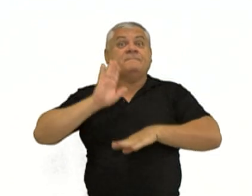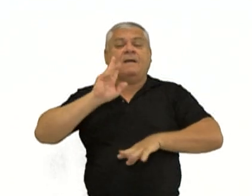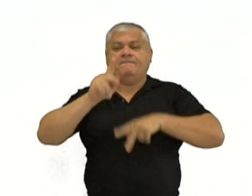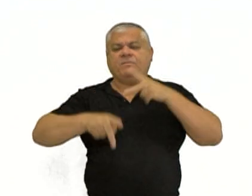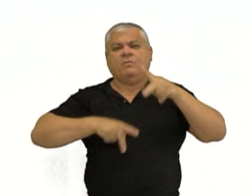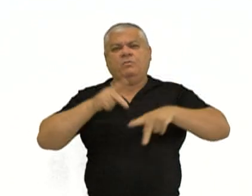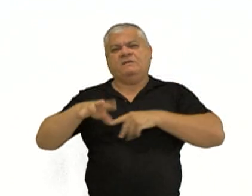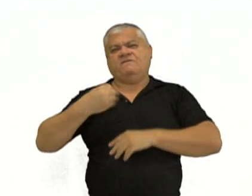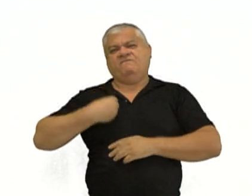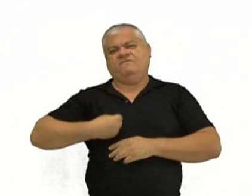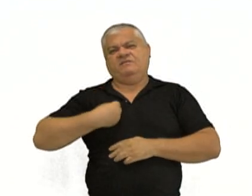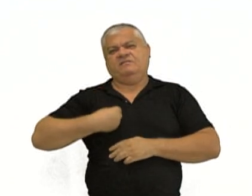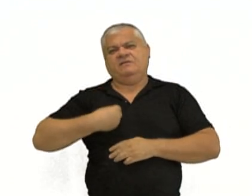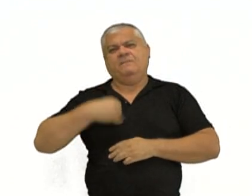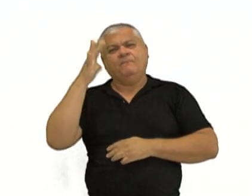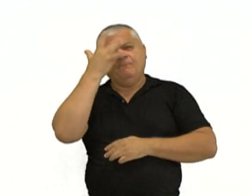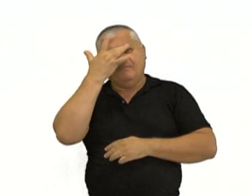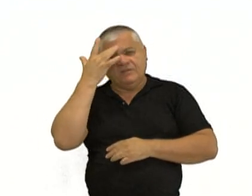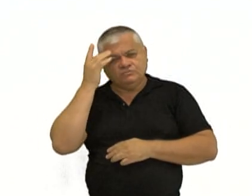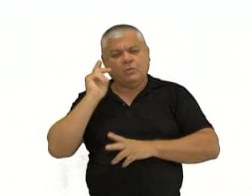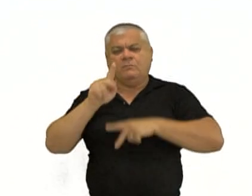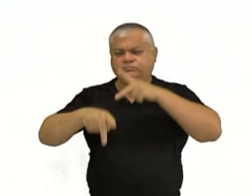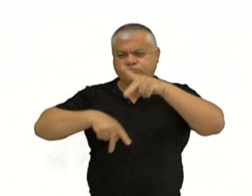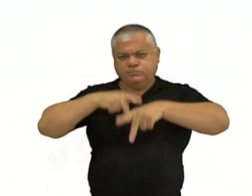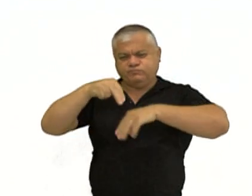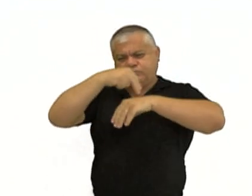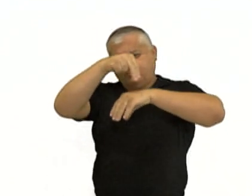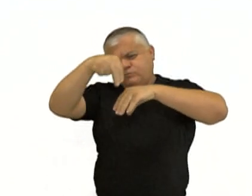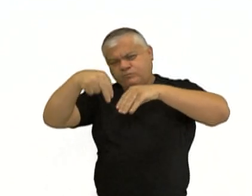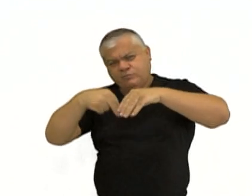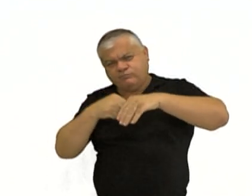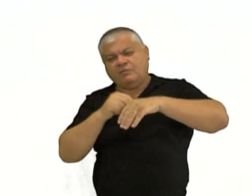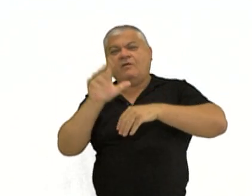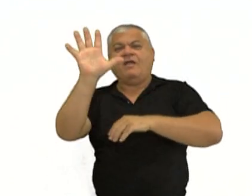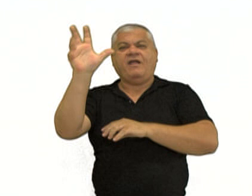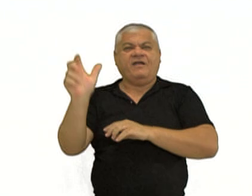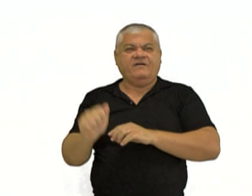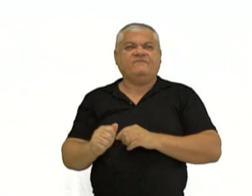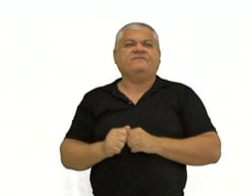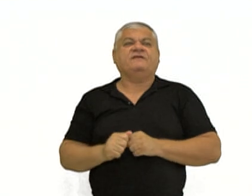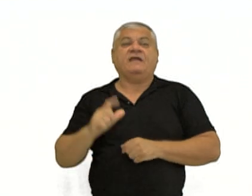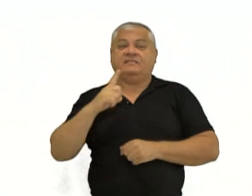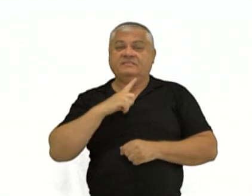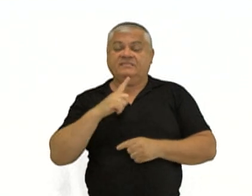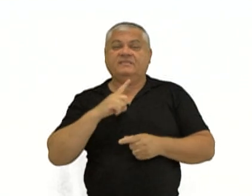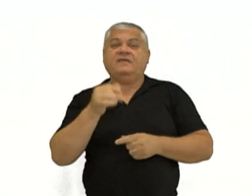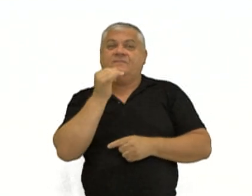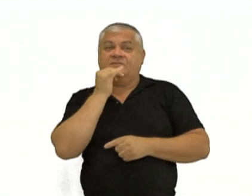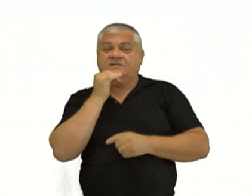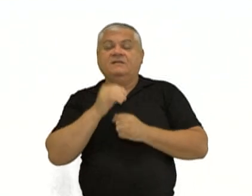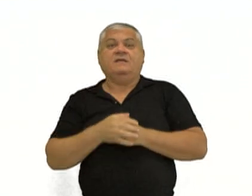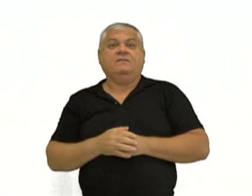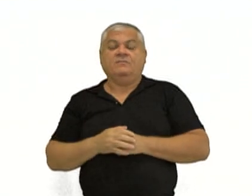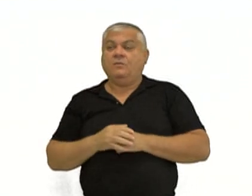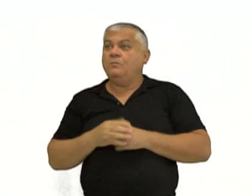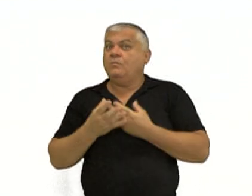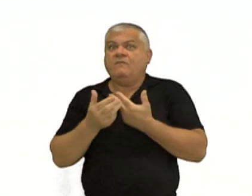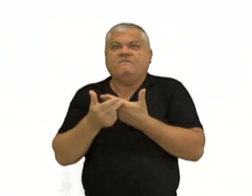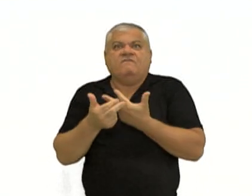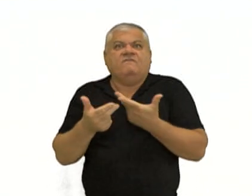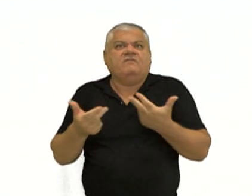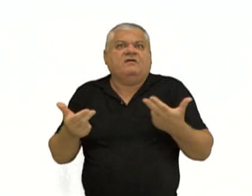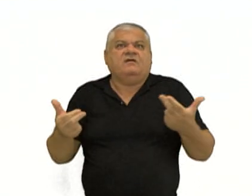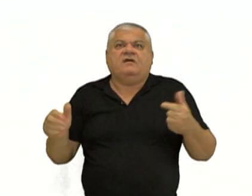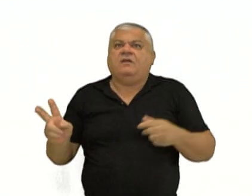segundo que tem a maior população do mundo é o continente africano. Possui ali grandes reservas minerais e por isso